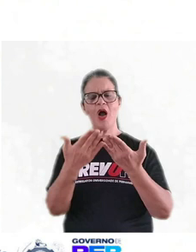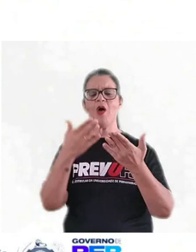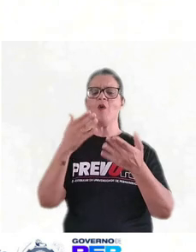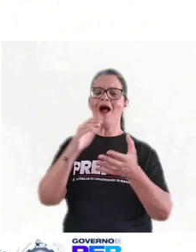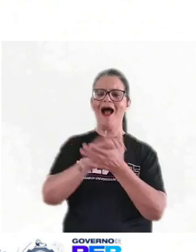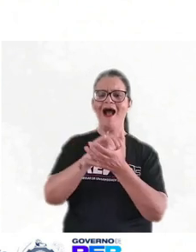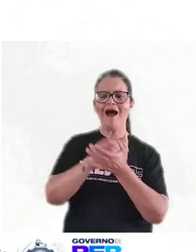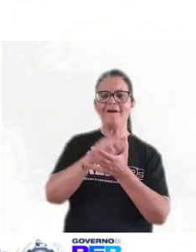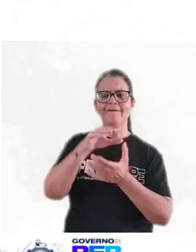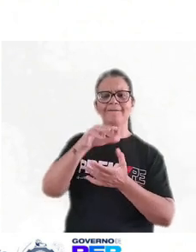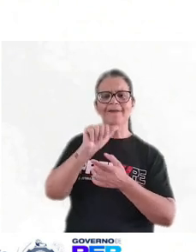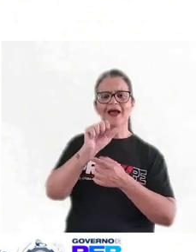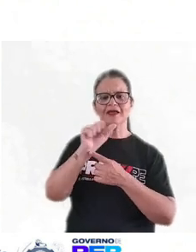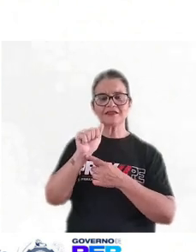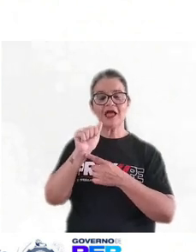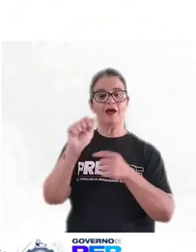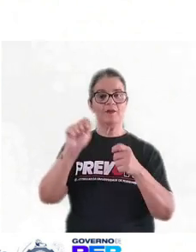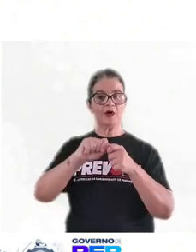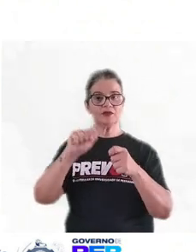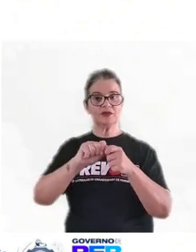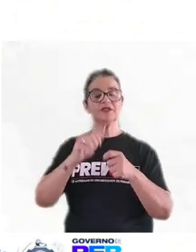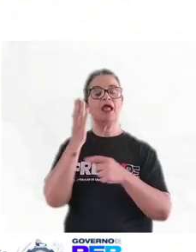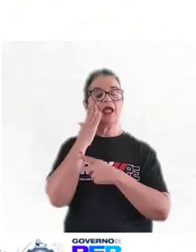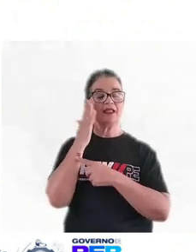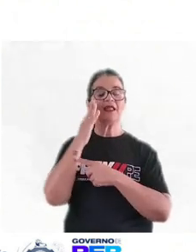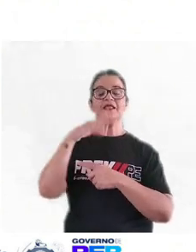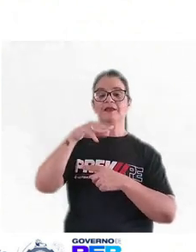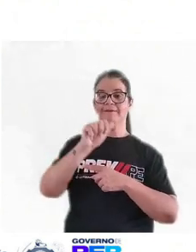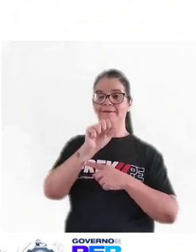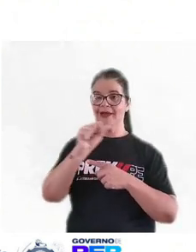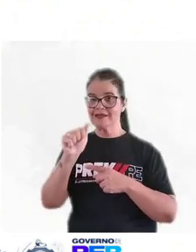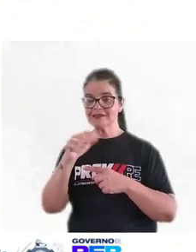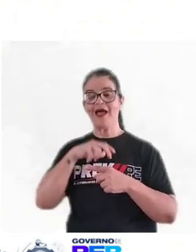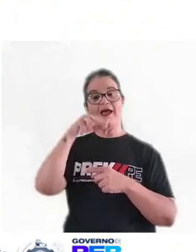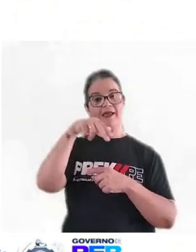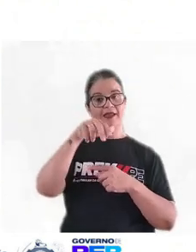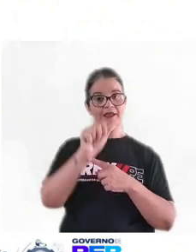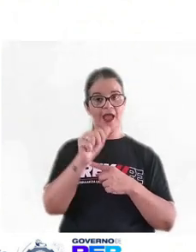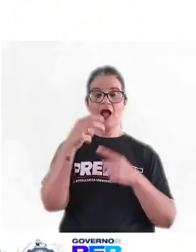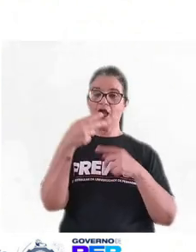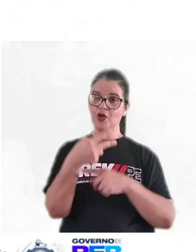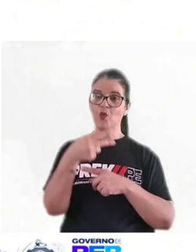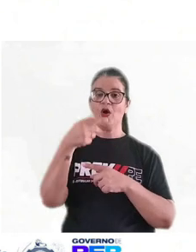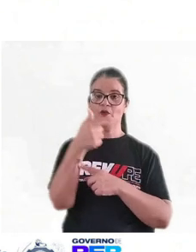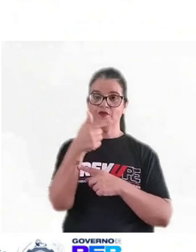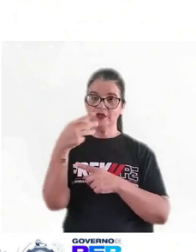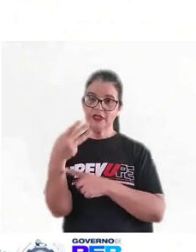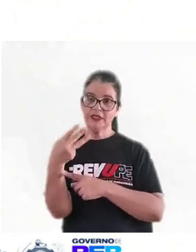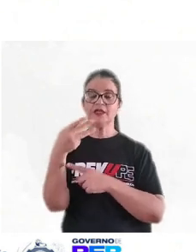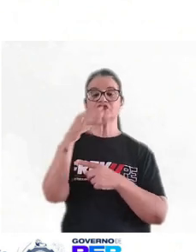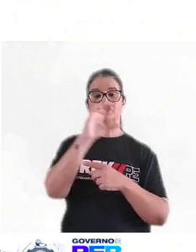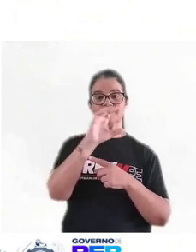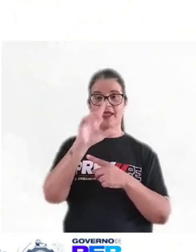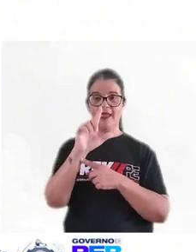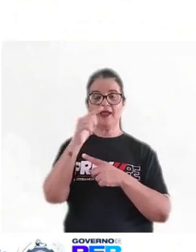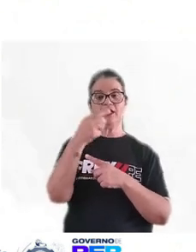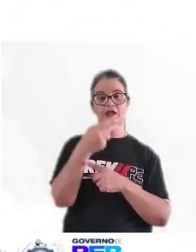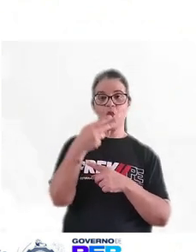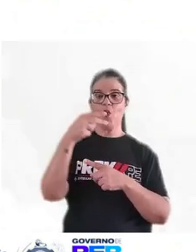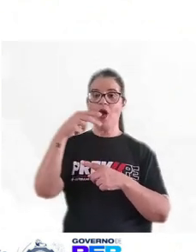massa de NaCl produzida? Considere as massas atômicas Na igual a 23,